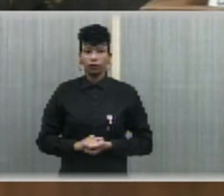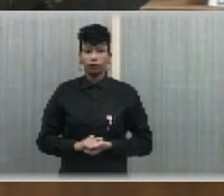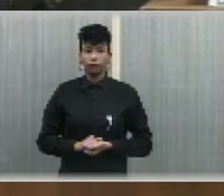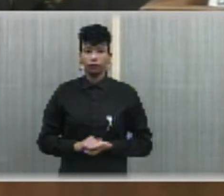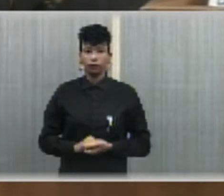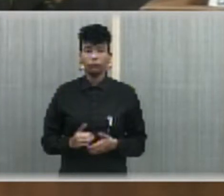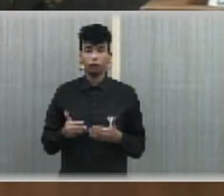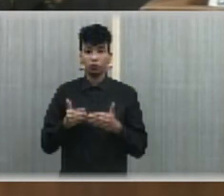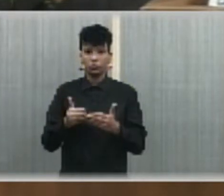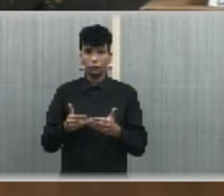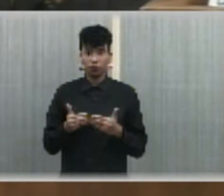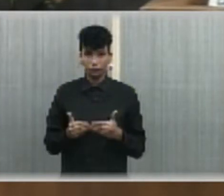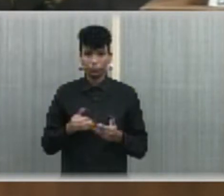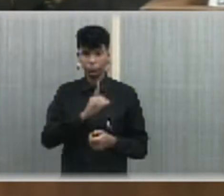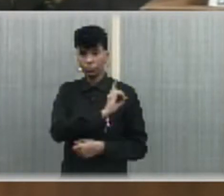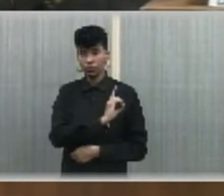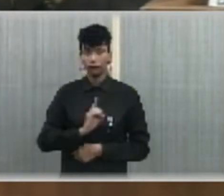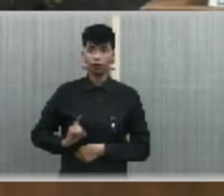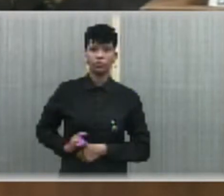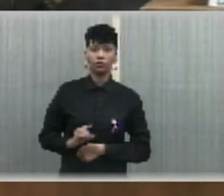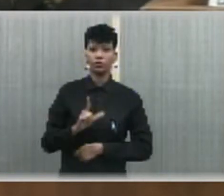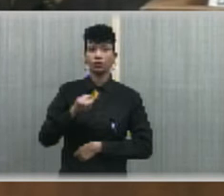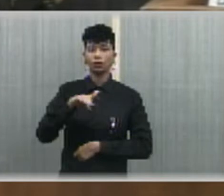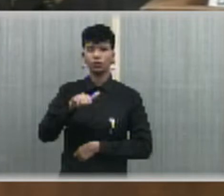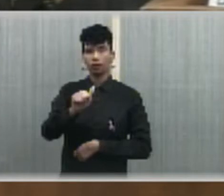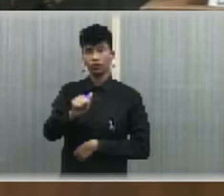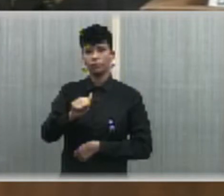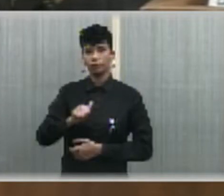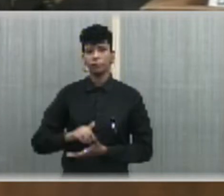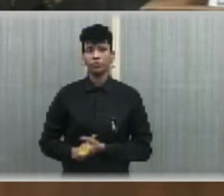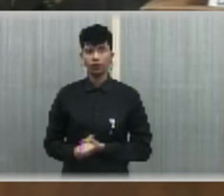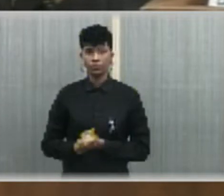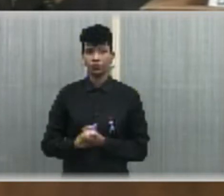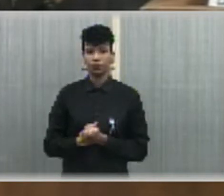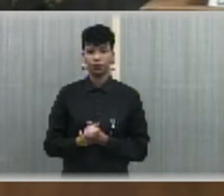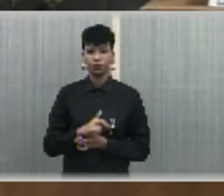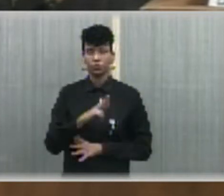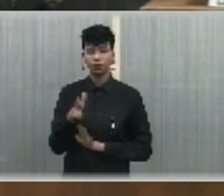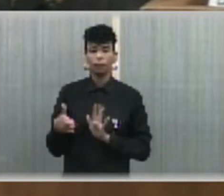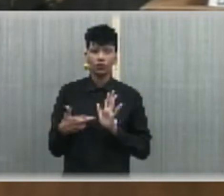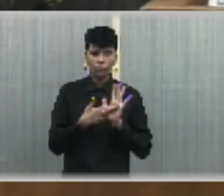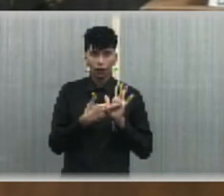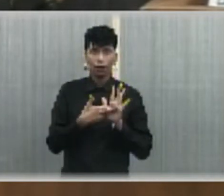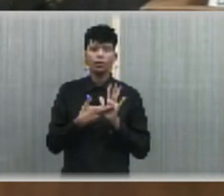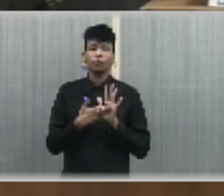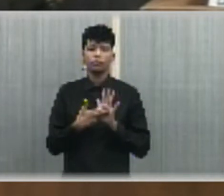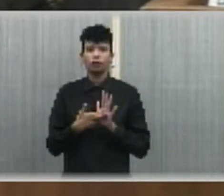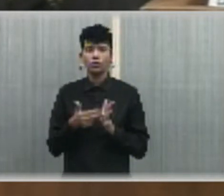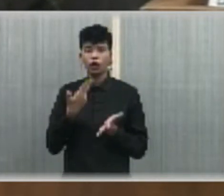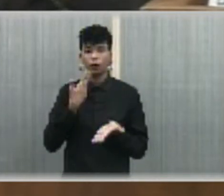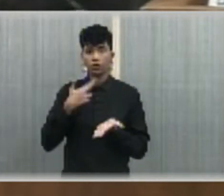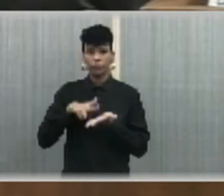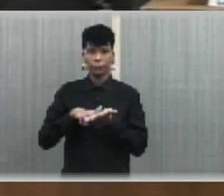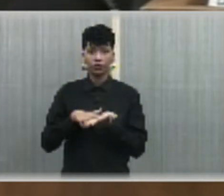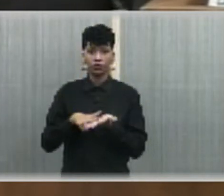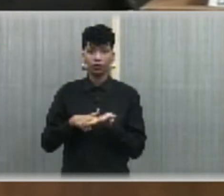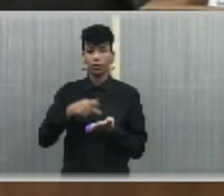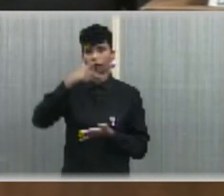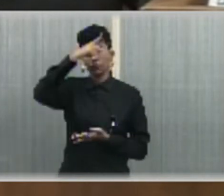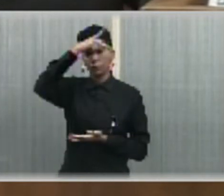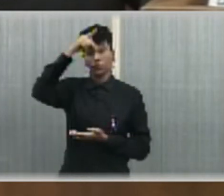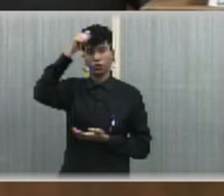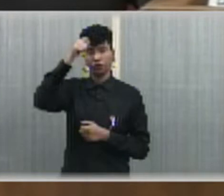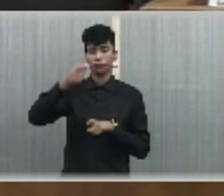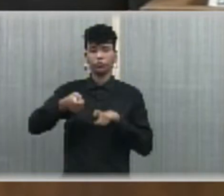Requerimento do deputado Francisco Lima. Requer na forma regimental, que seja enviado expediente ao prefeito de